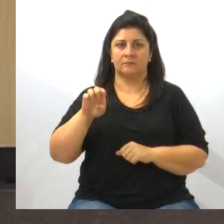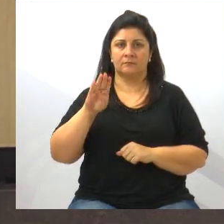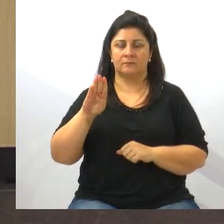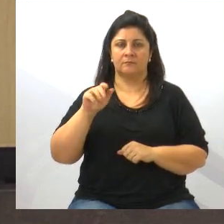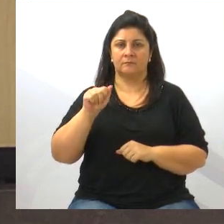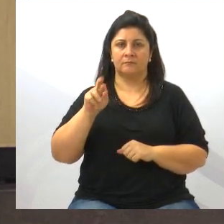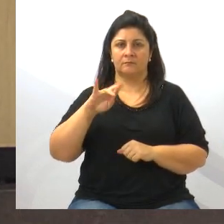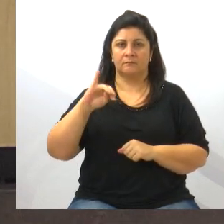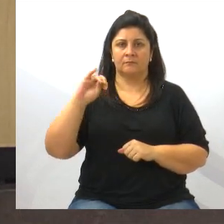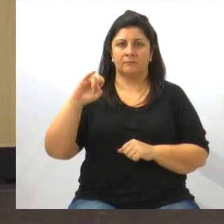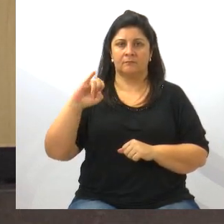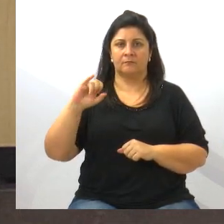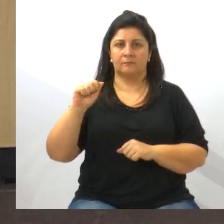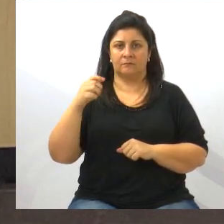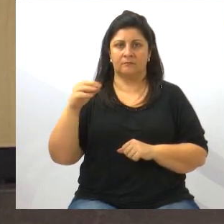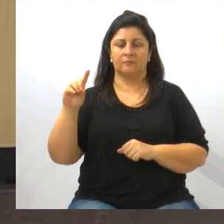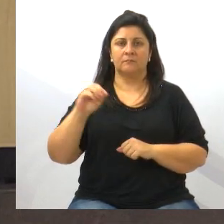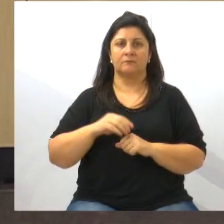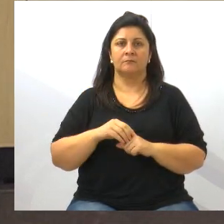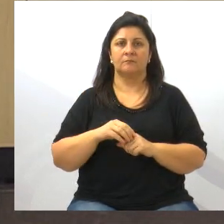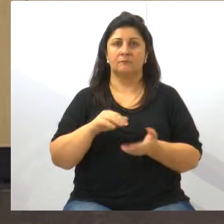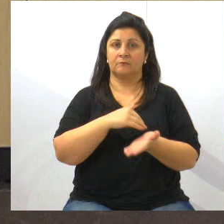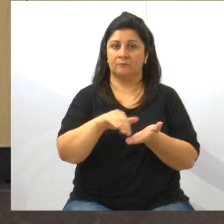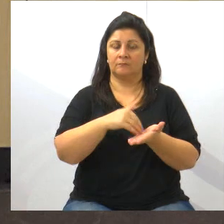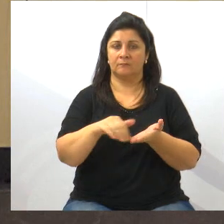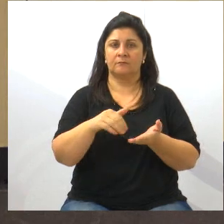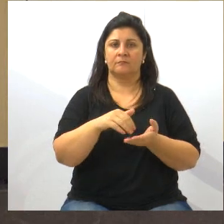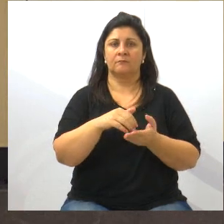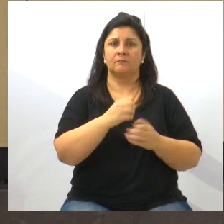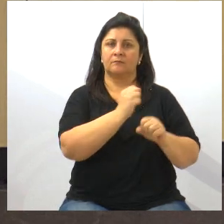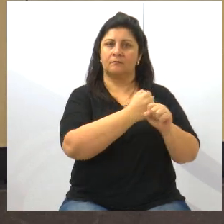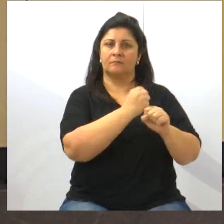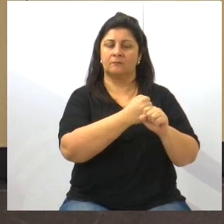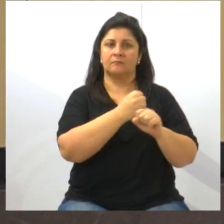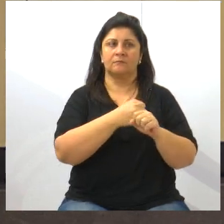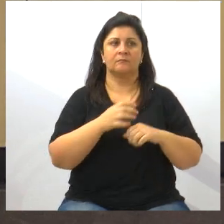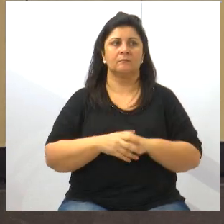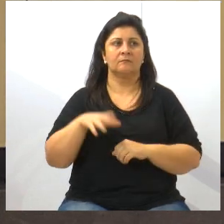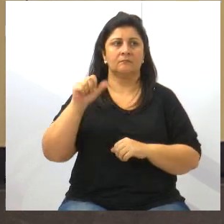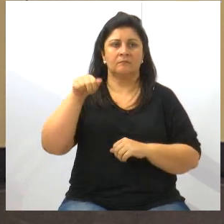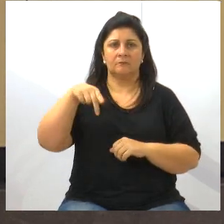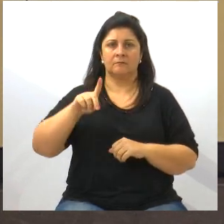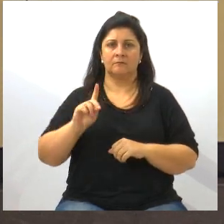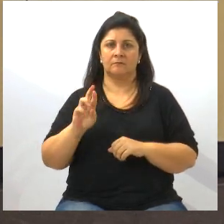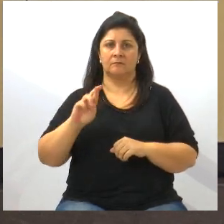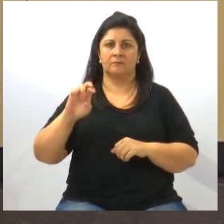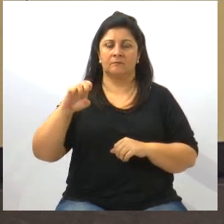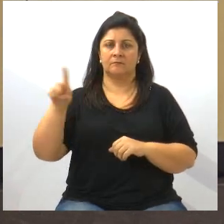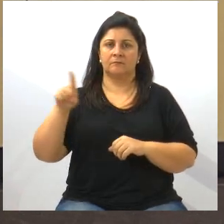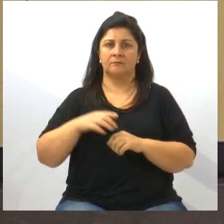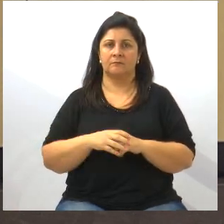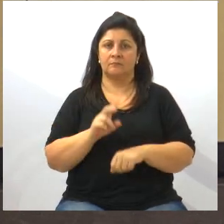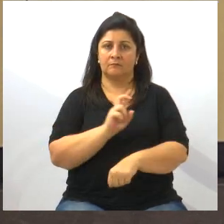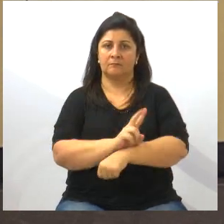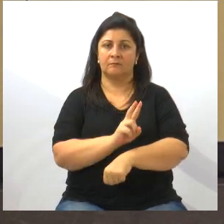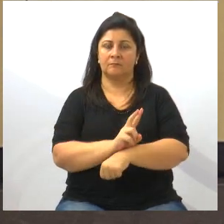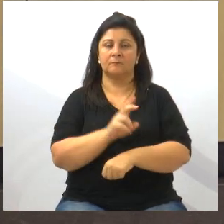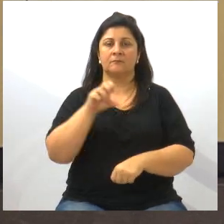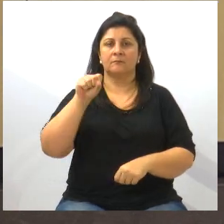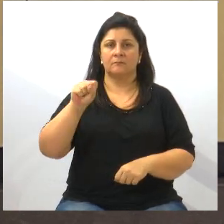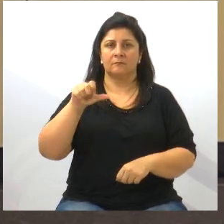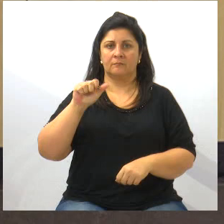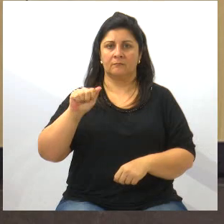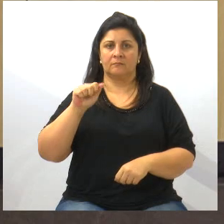Secretaria Municipal de Infraestrutura, André Luiz de Souza Carneiro, diretor-geral do Serviço Autônomo de Água e Esgoto de